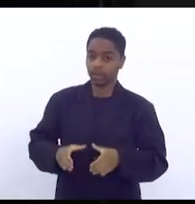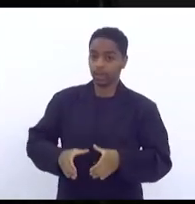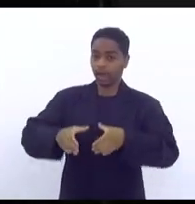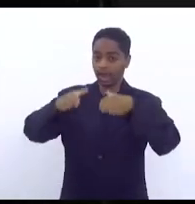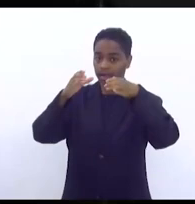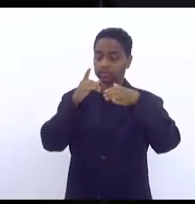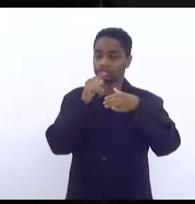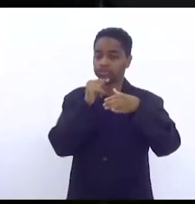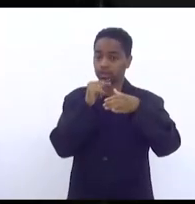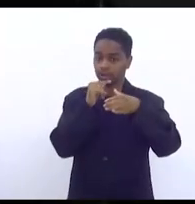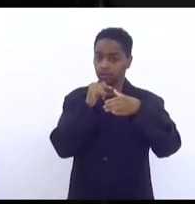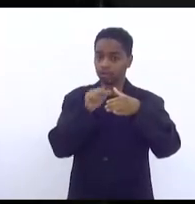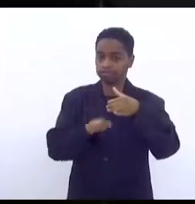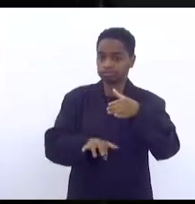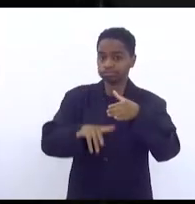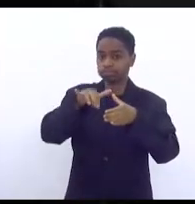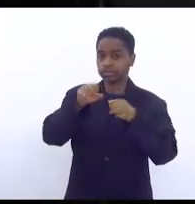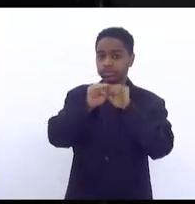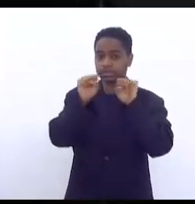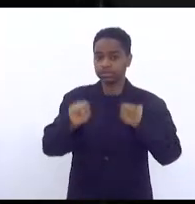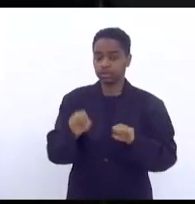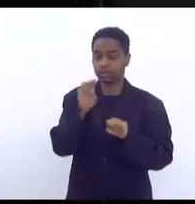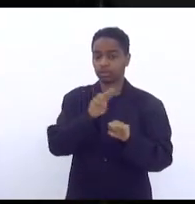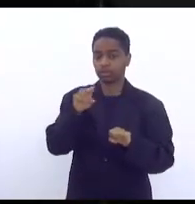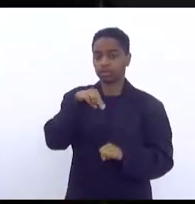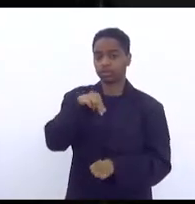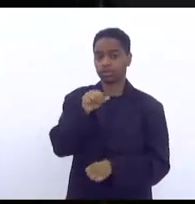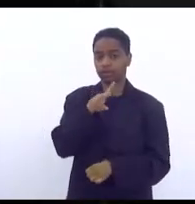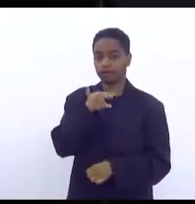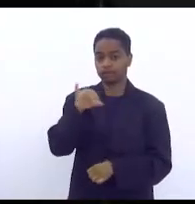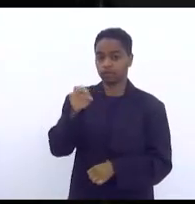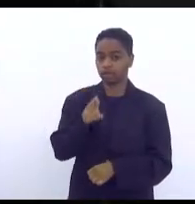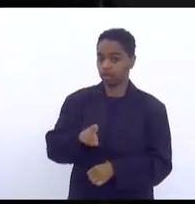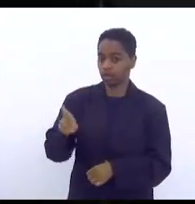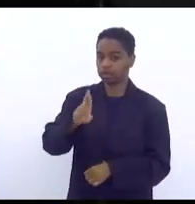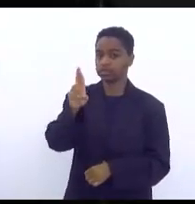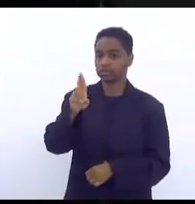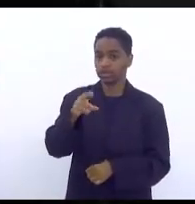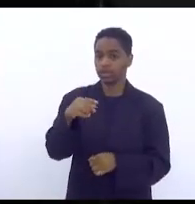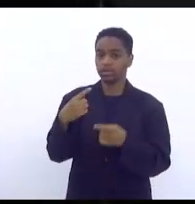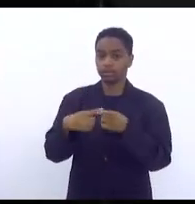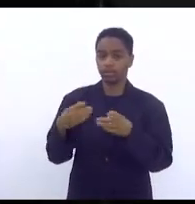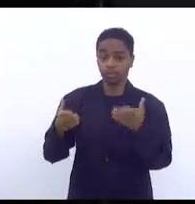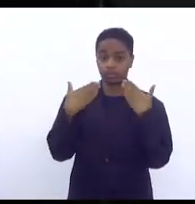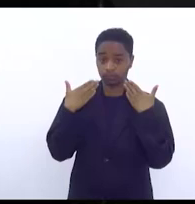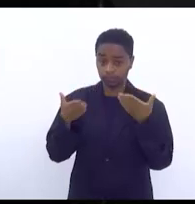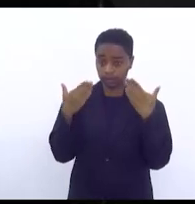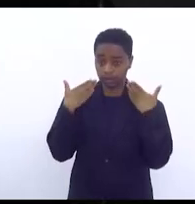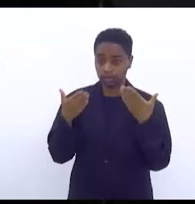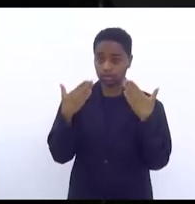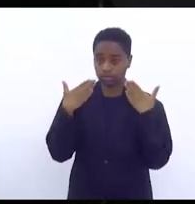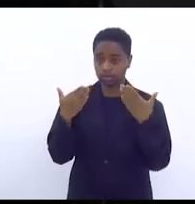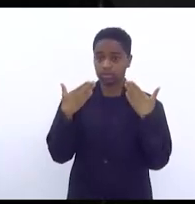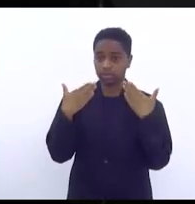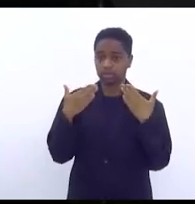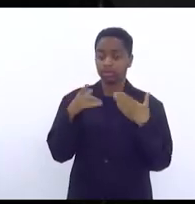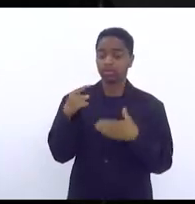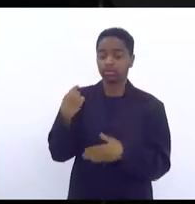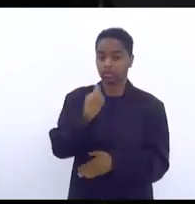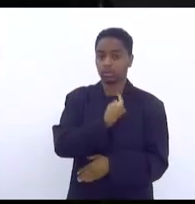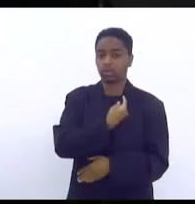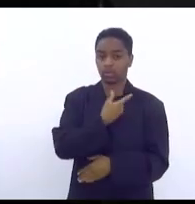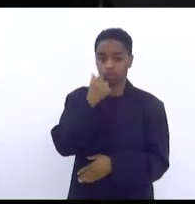caixas d'águas no sistema chamado navio da Rocinha para que no verão a Rocinha